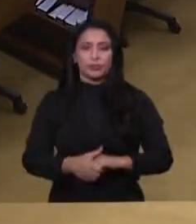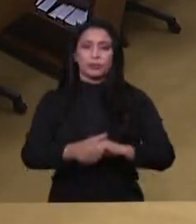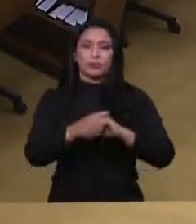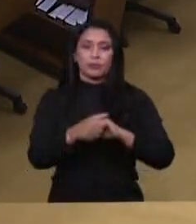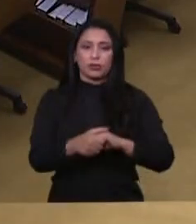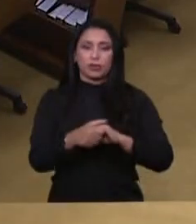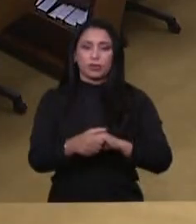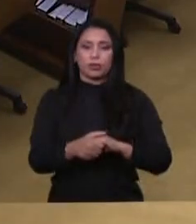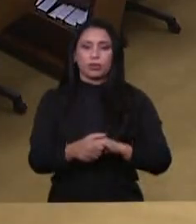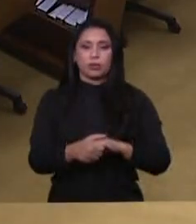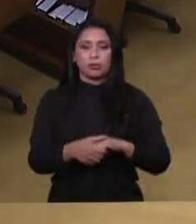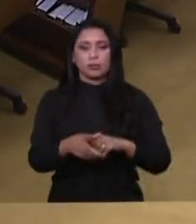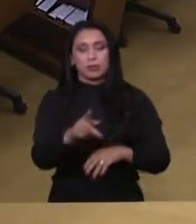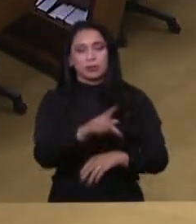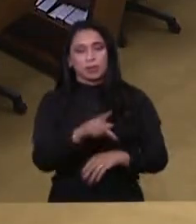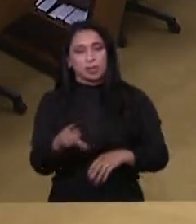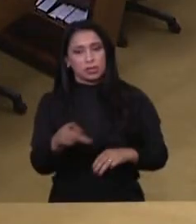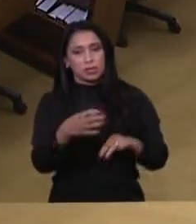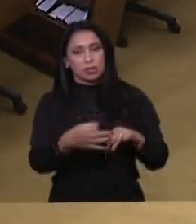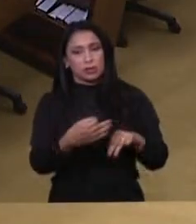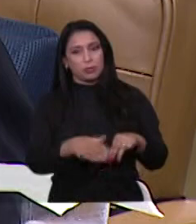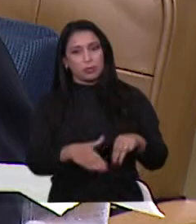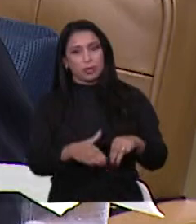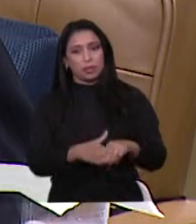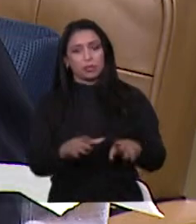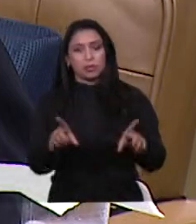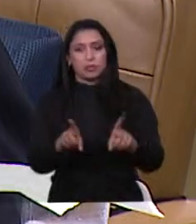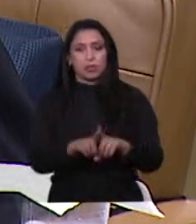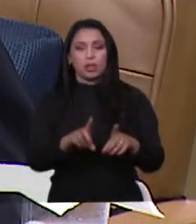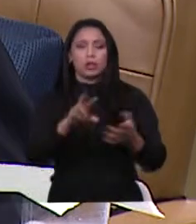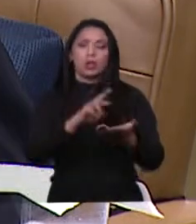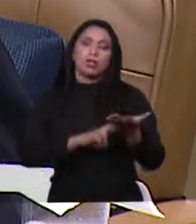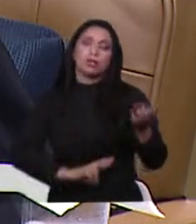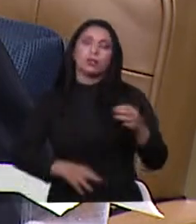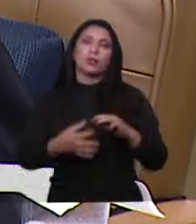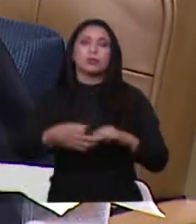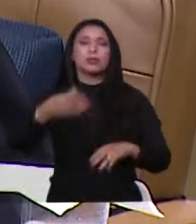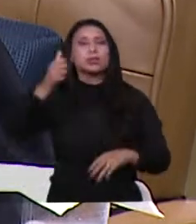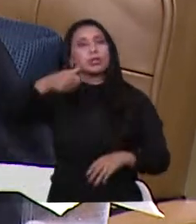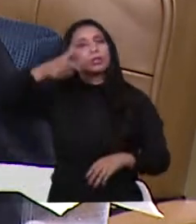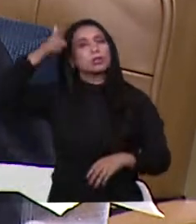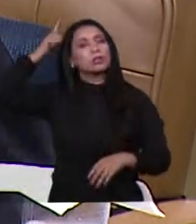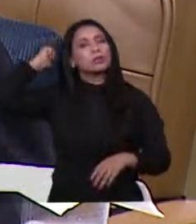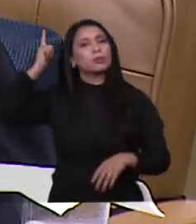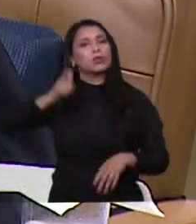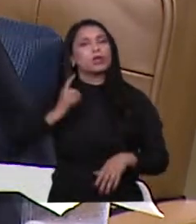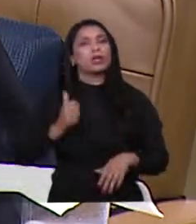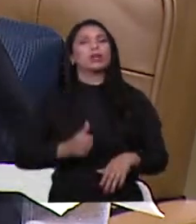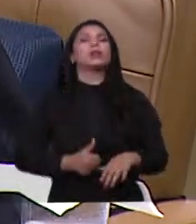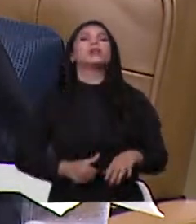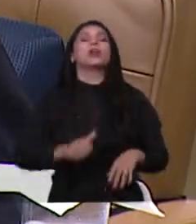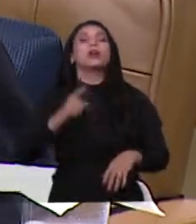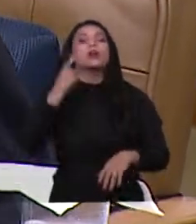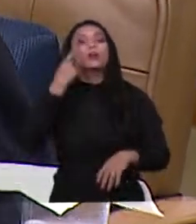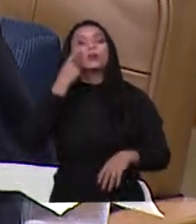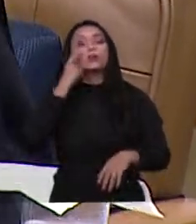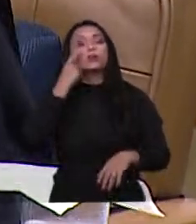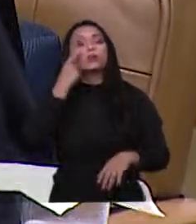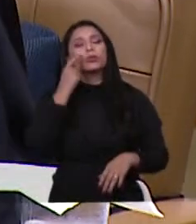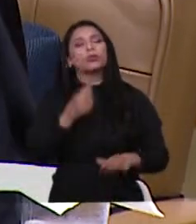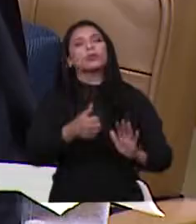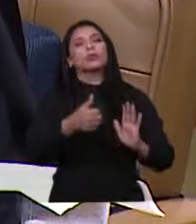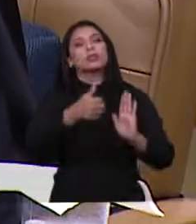eminentes pares, especialmente sua excelência o relator, ministro Alexandre Moraes, sua excelência o revisor,